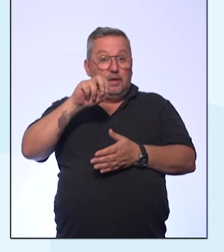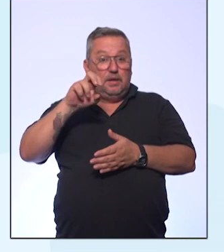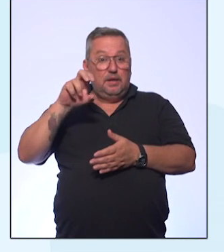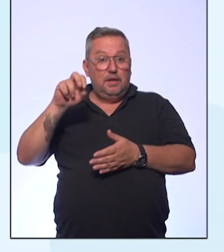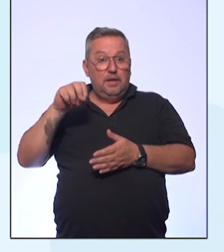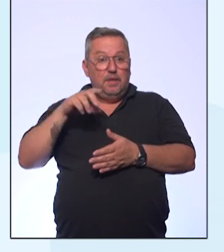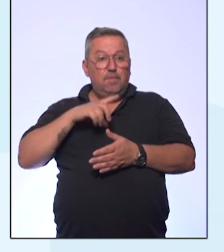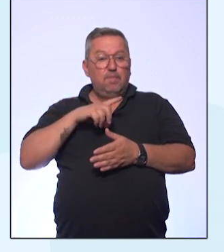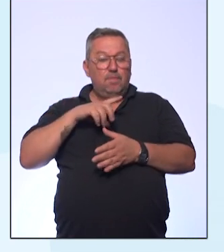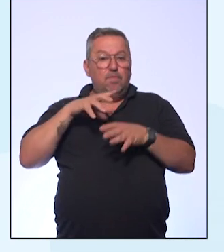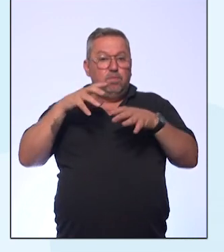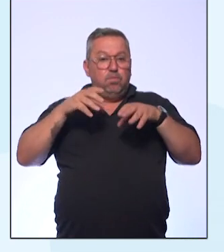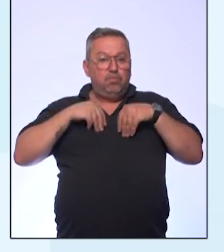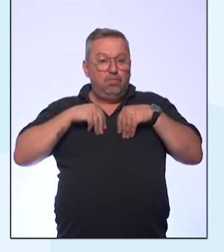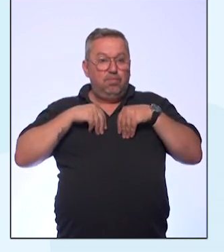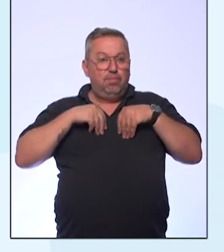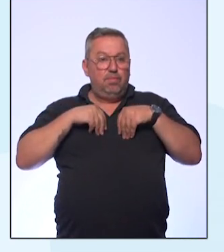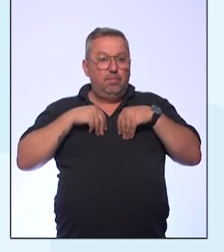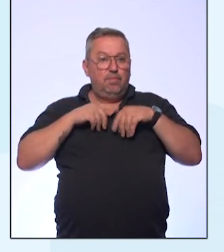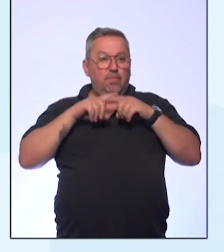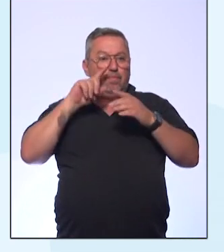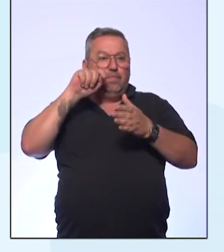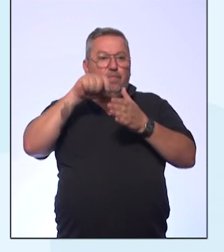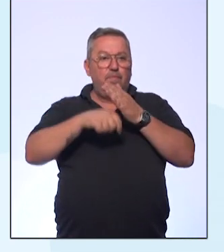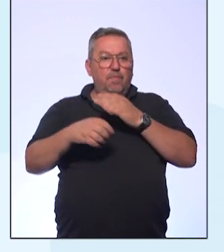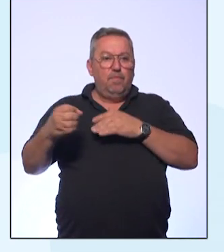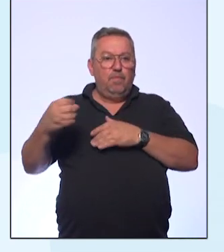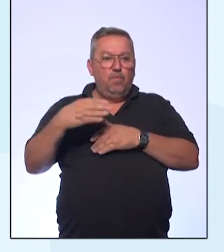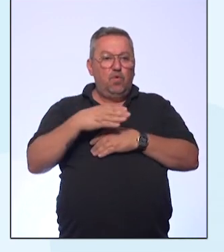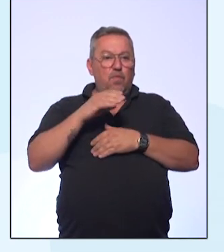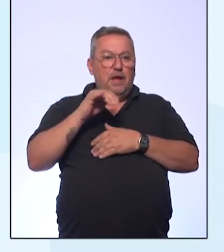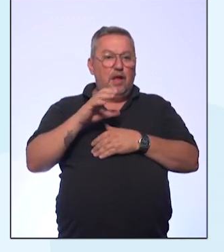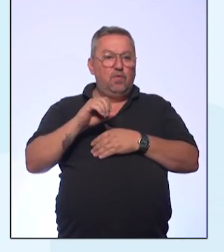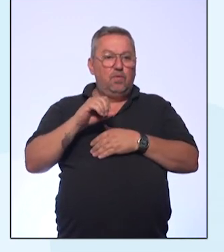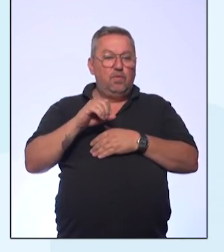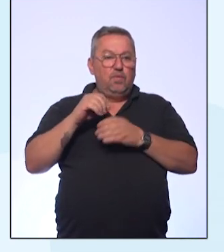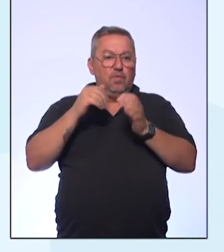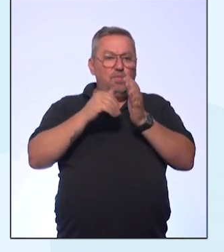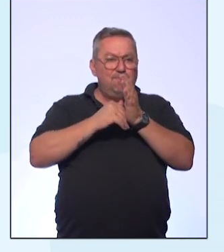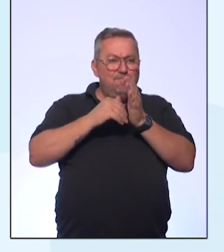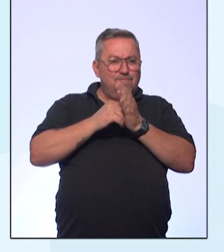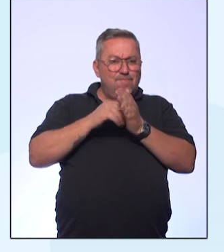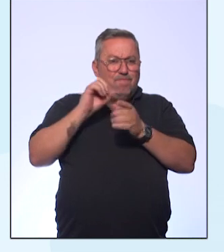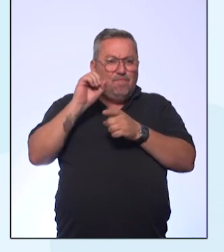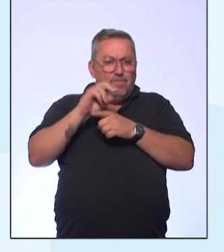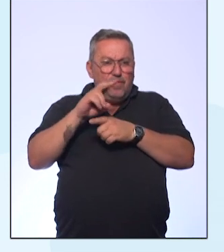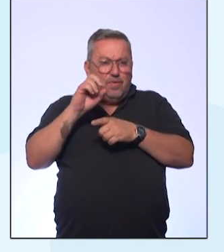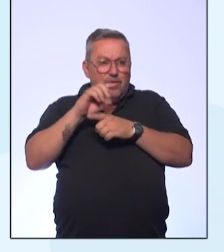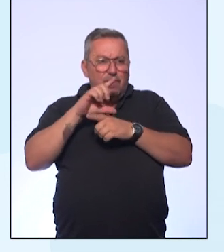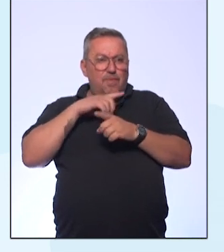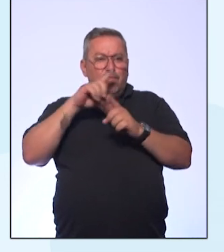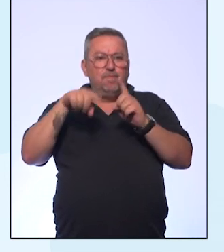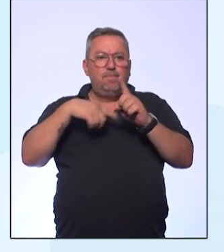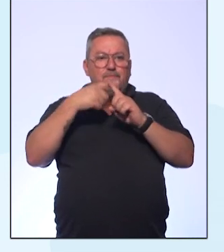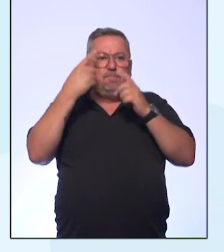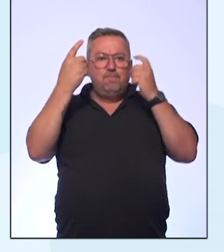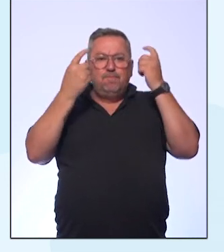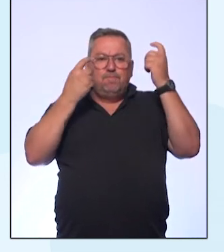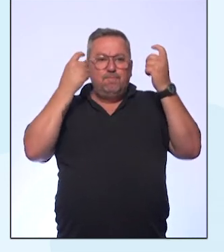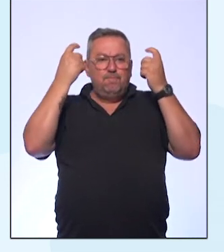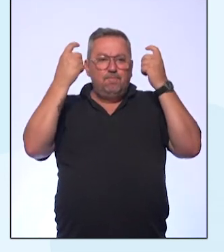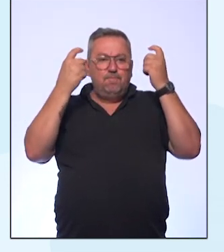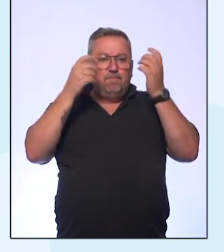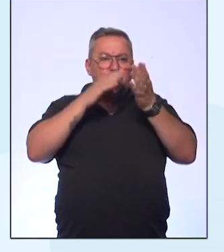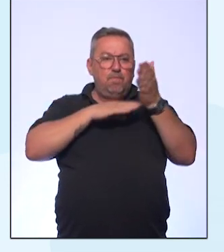foram infectadas. Com o registro de novos casos, o misterioso vírus vem se tornando uma preocupação